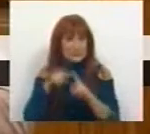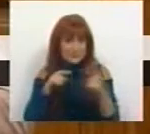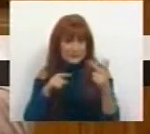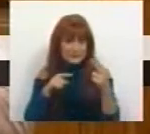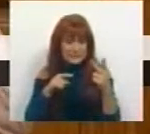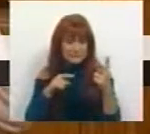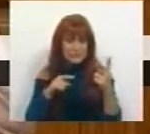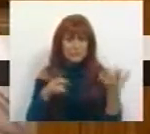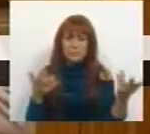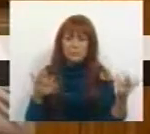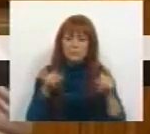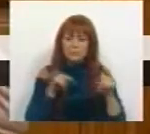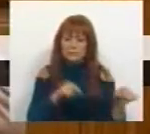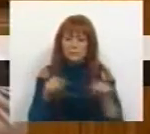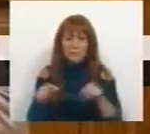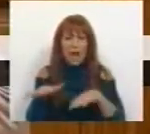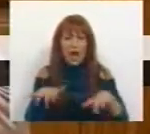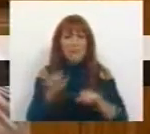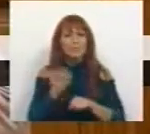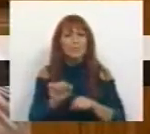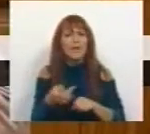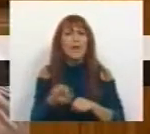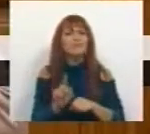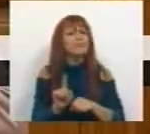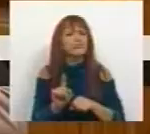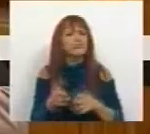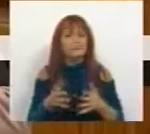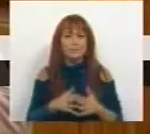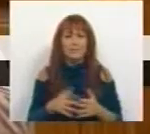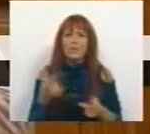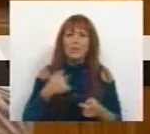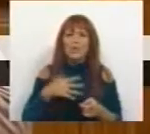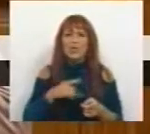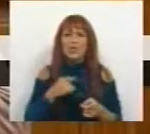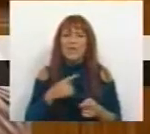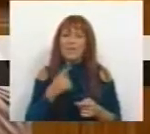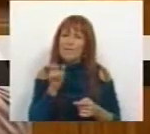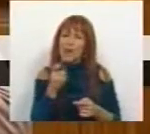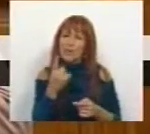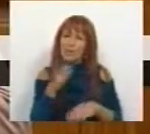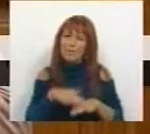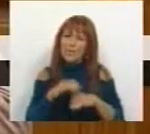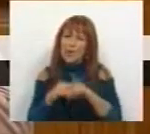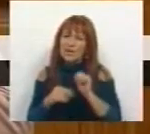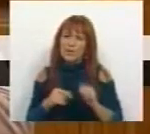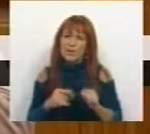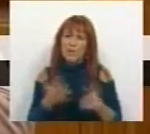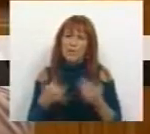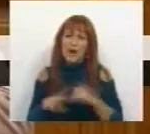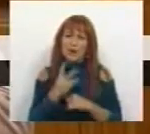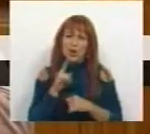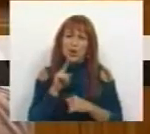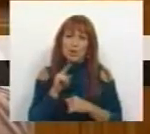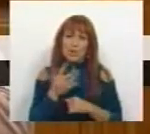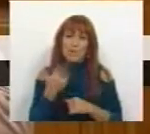estes dois objetivos nesta área concreta dos resíduos? Eu também gostava de dar uma palavra sobre as mais de